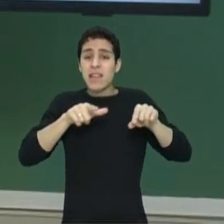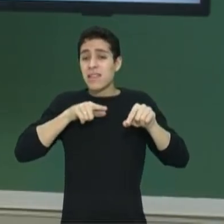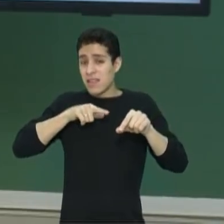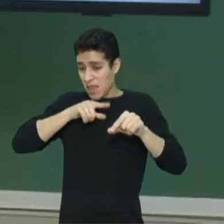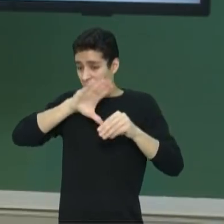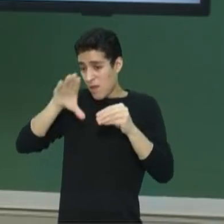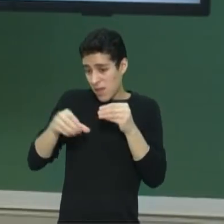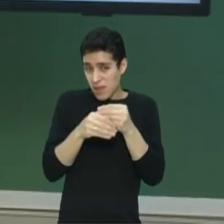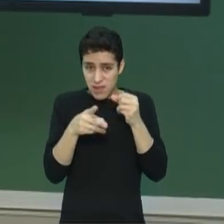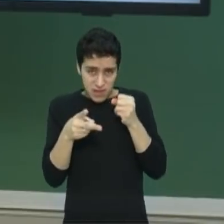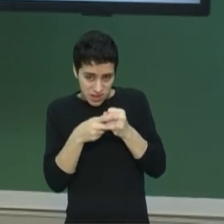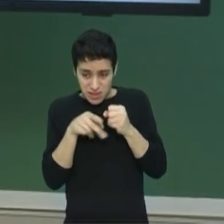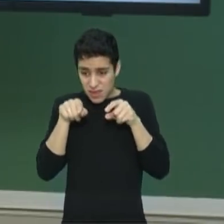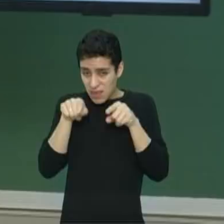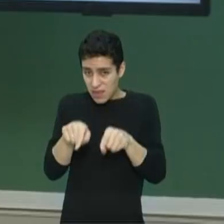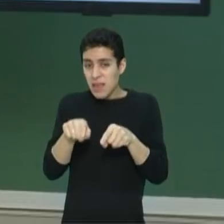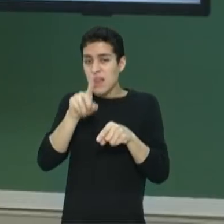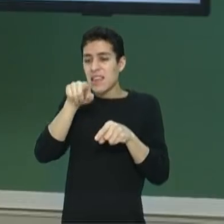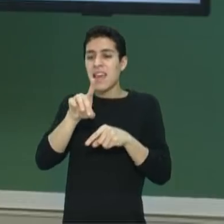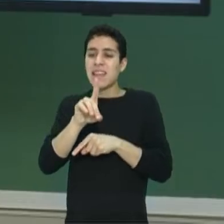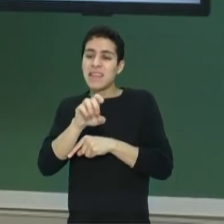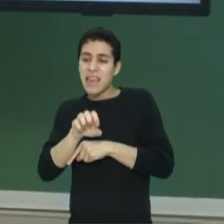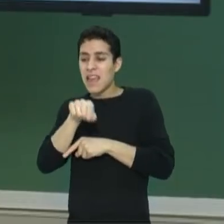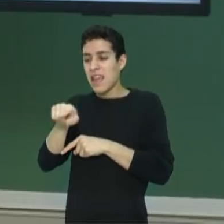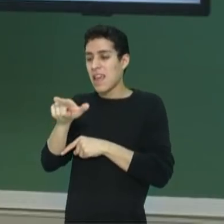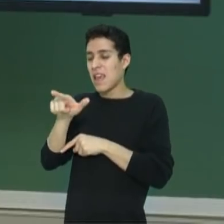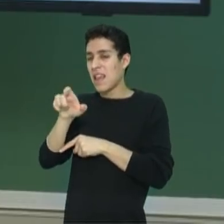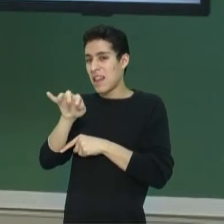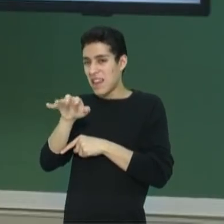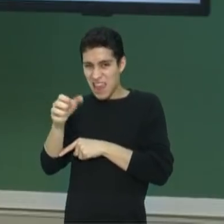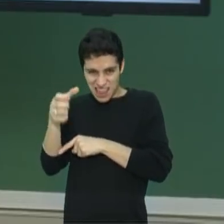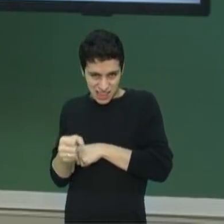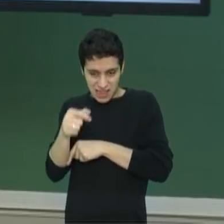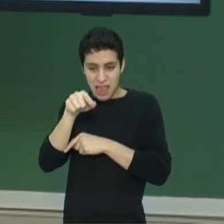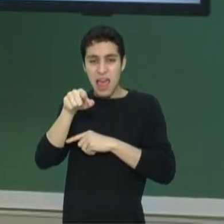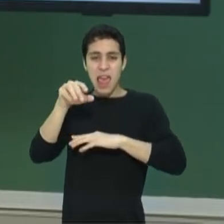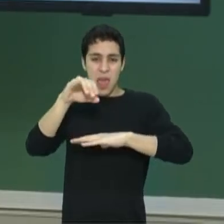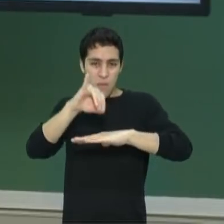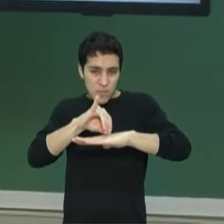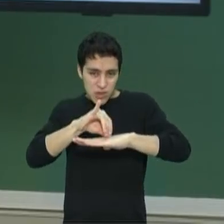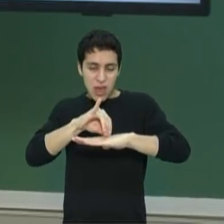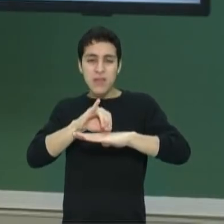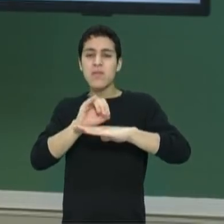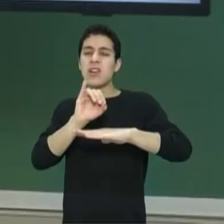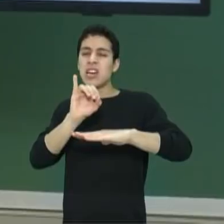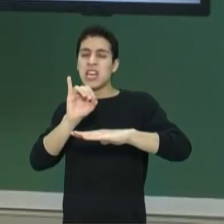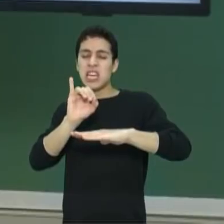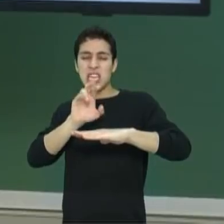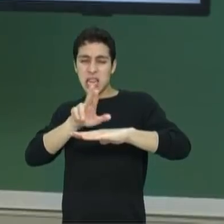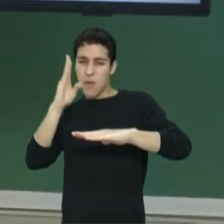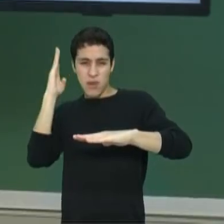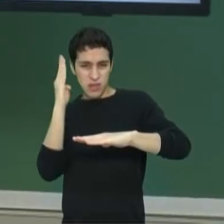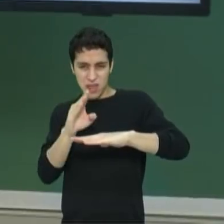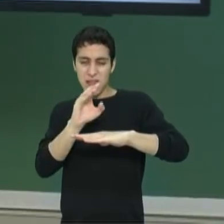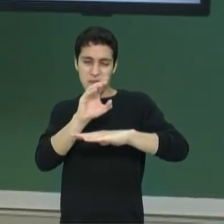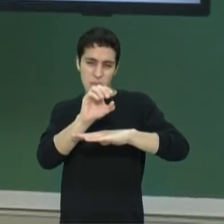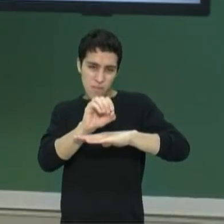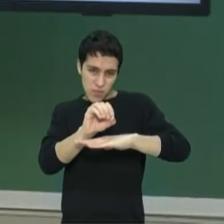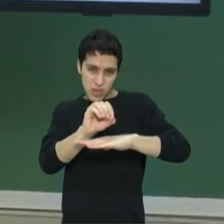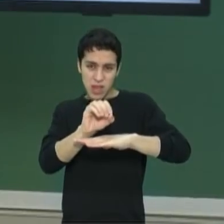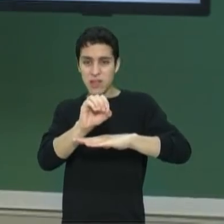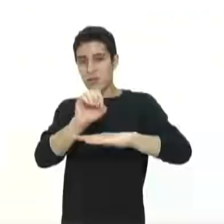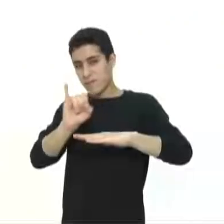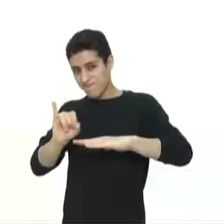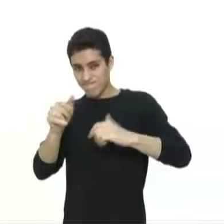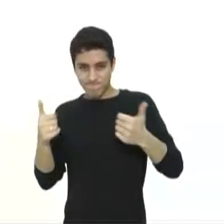complemento verbal que é de leite, né? É um objeto indireto do verbo gostar. Muito bem.